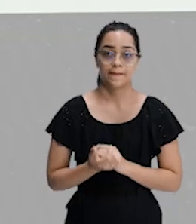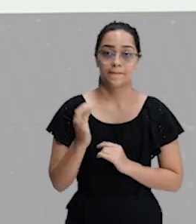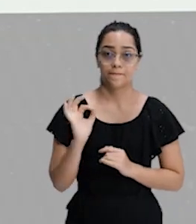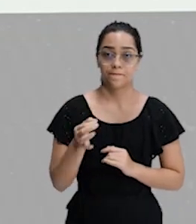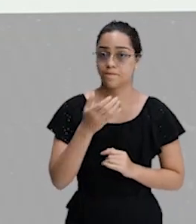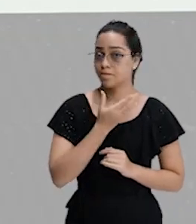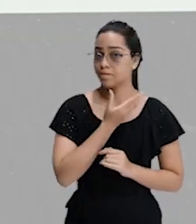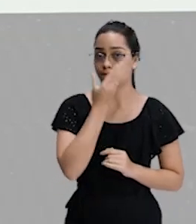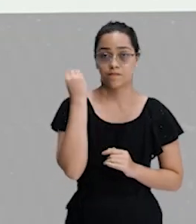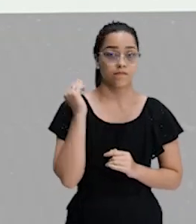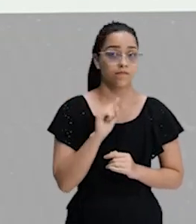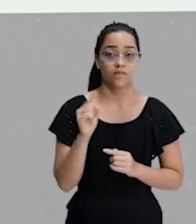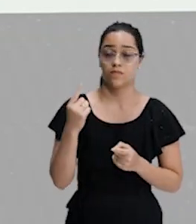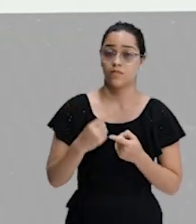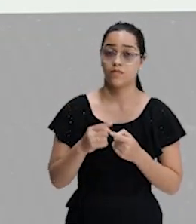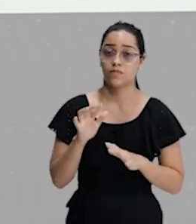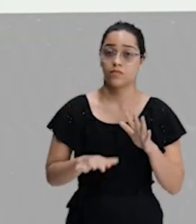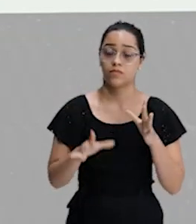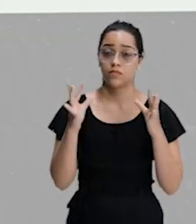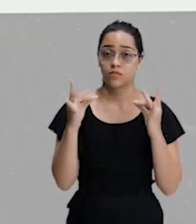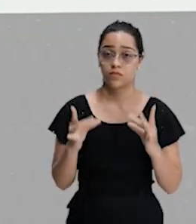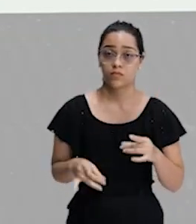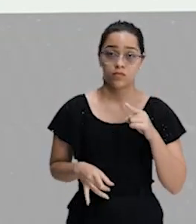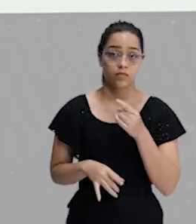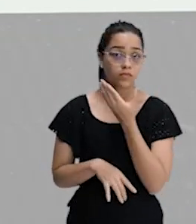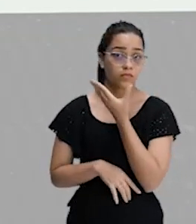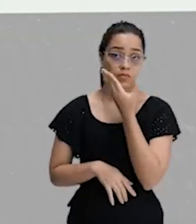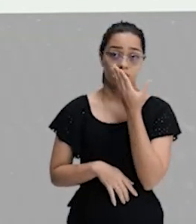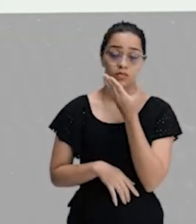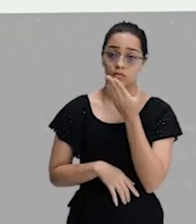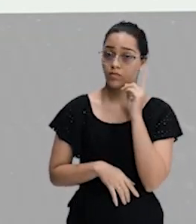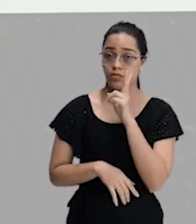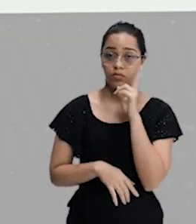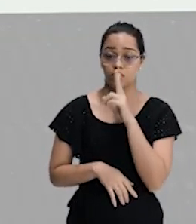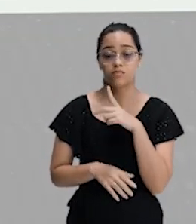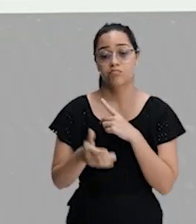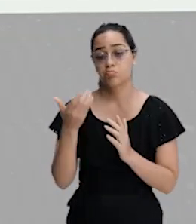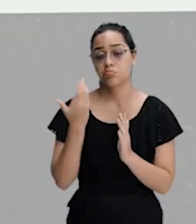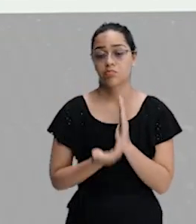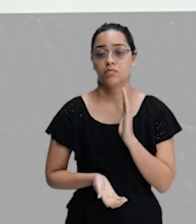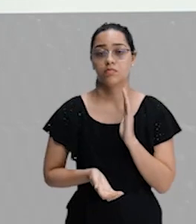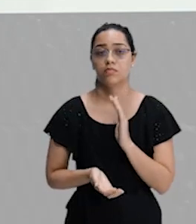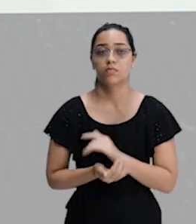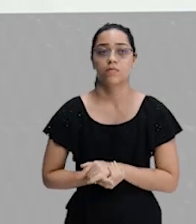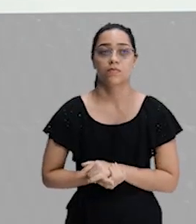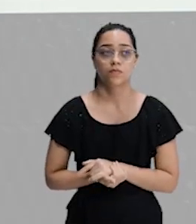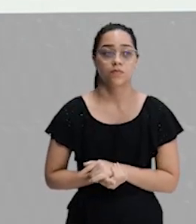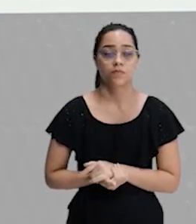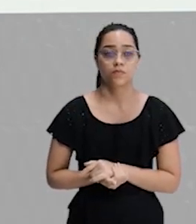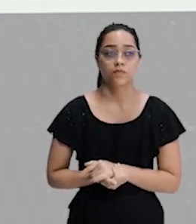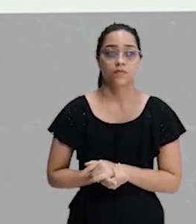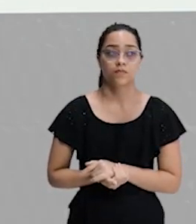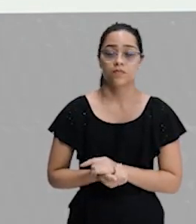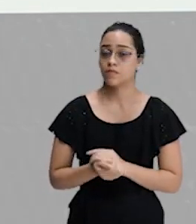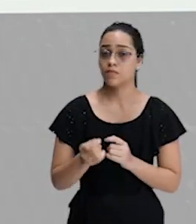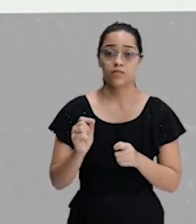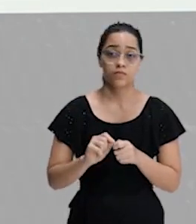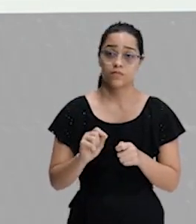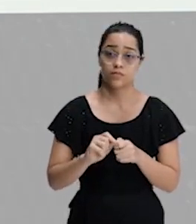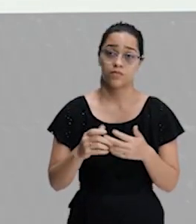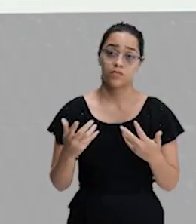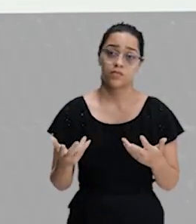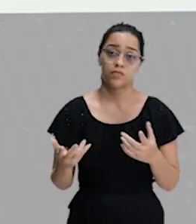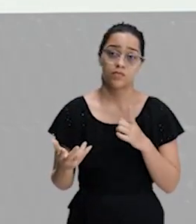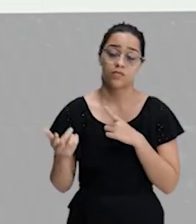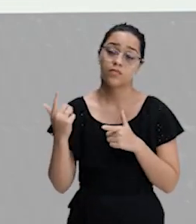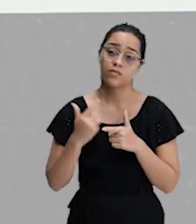Certo? Então, não esqueçam disso, porque às vezes um detalhe desse que você não lembra, você perde a questão. Tá? Você deixa de fazer